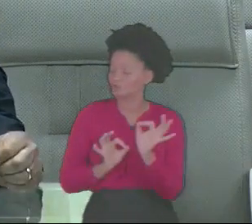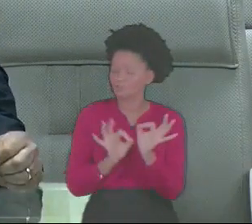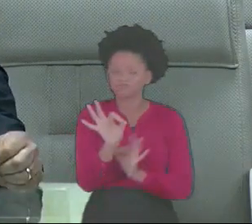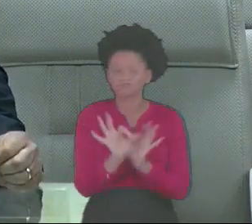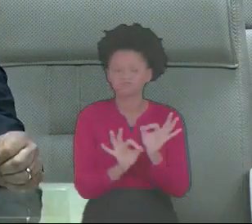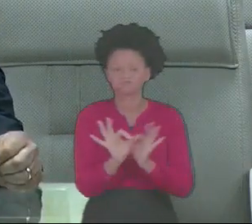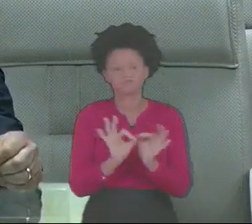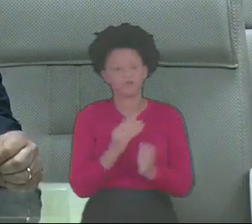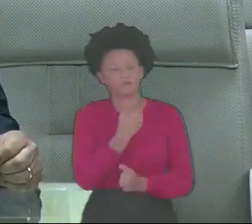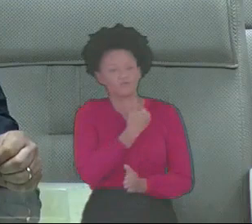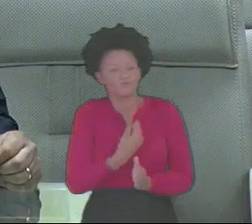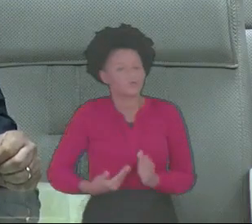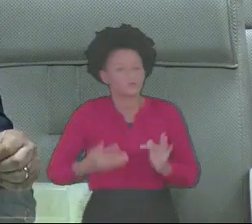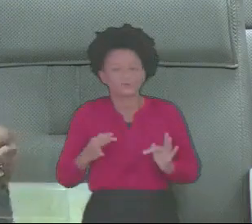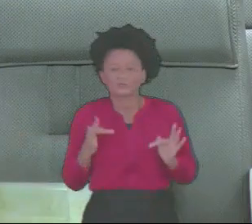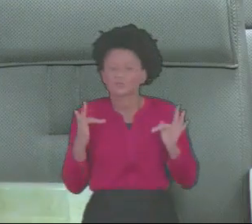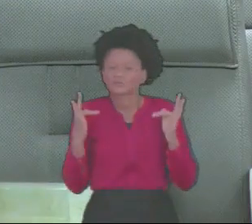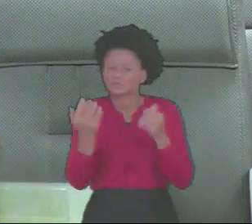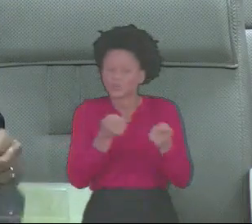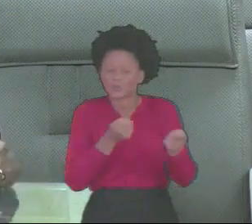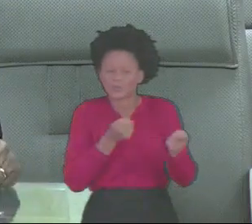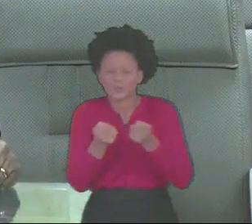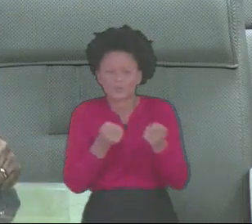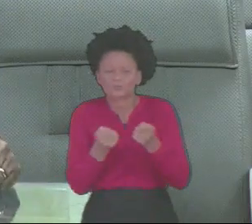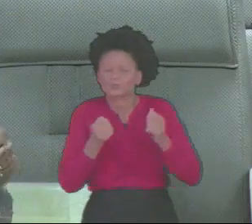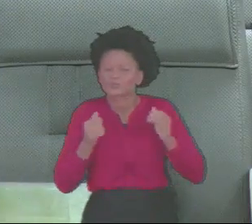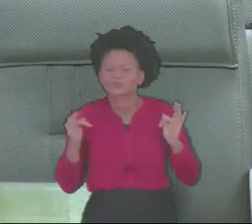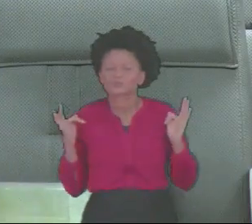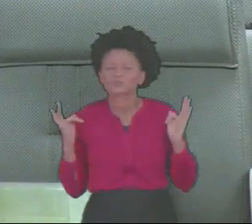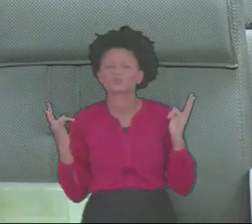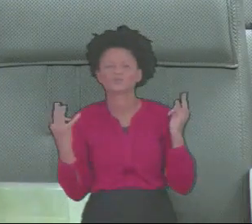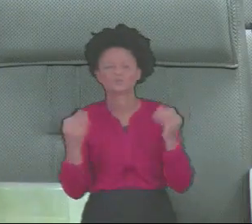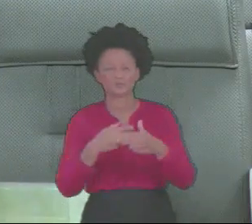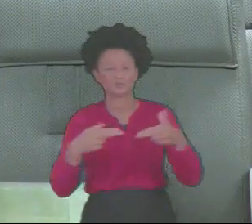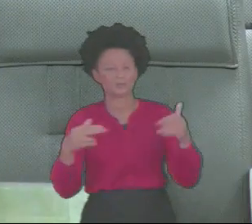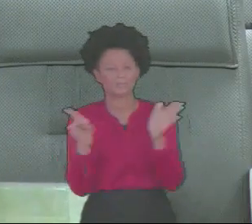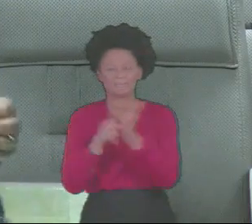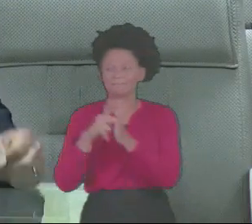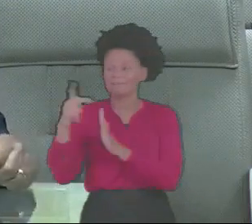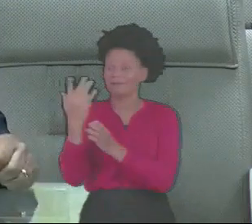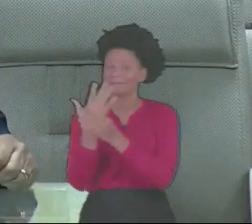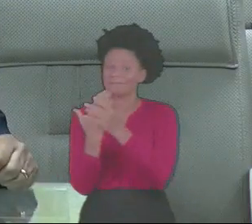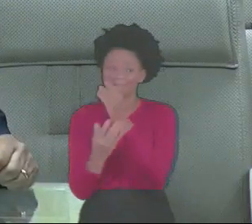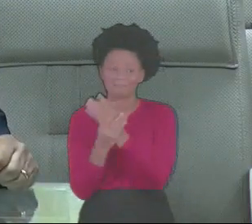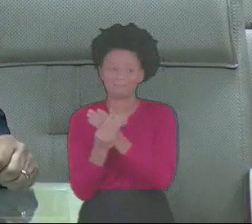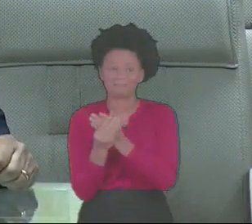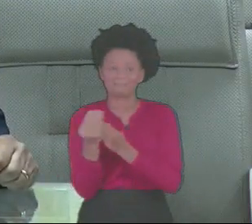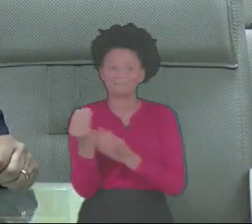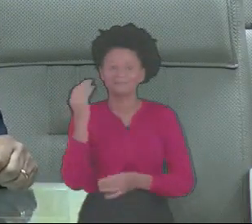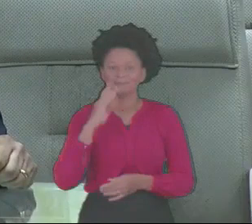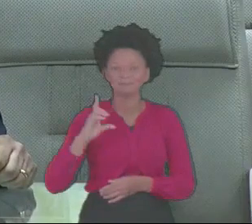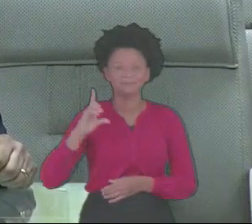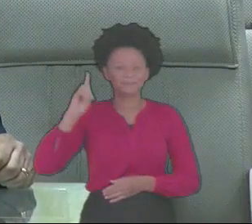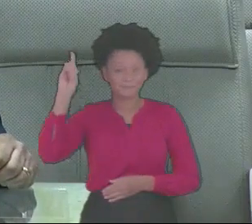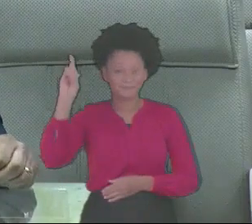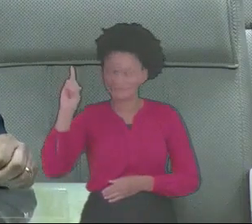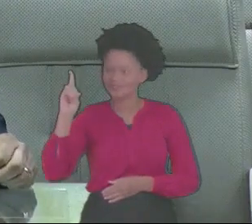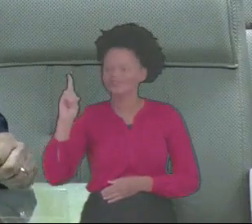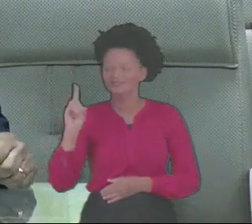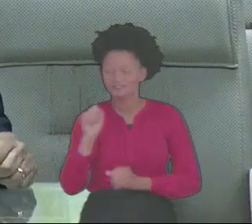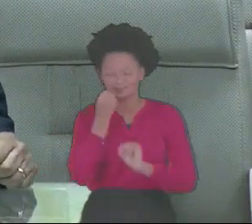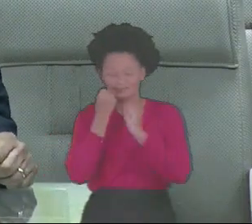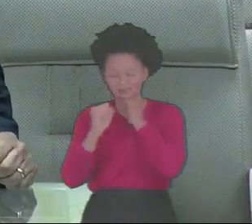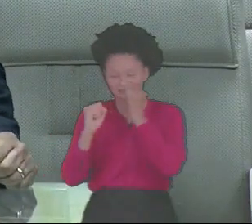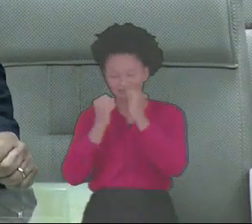mãos e o controle de todas as coisas que estão nas mãos de Deus e o Salmo dos